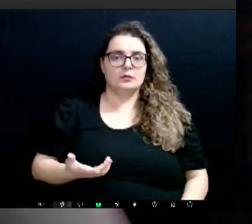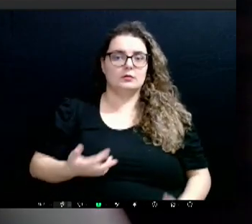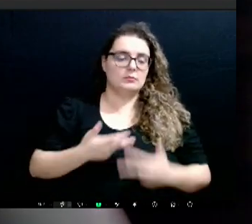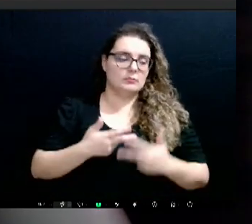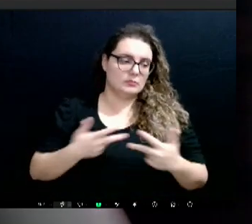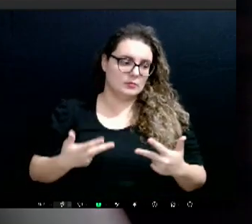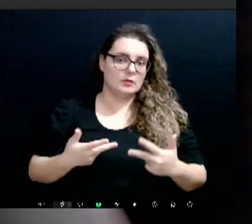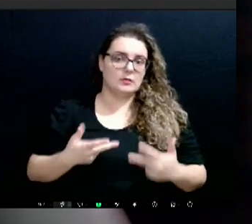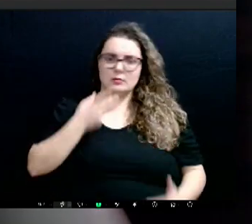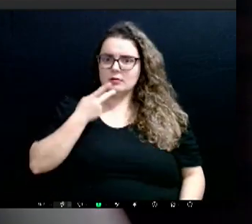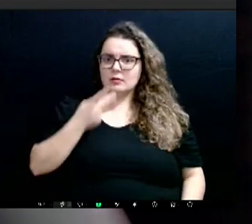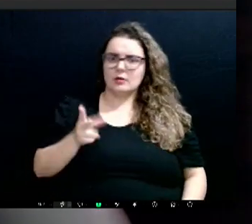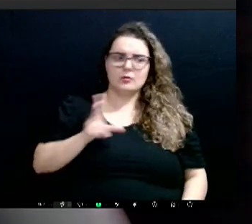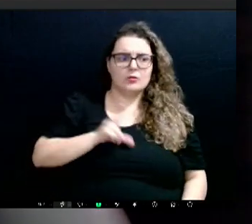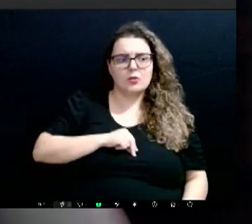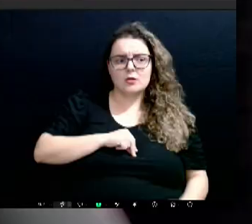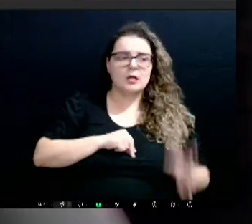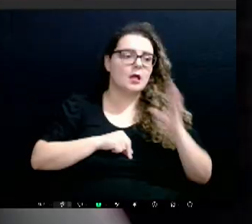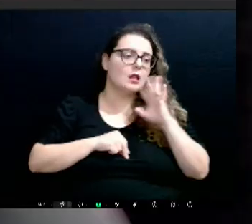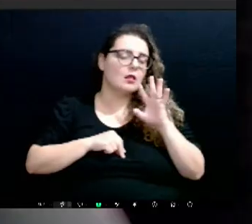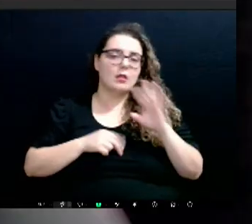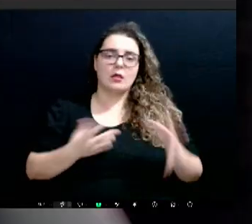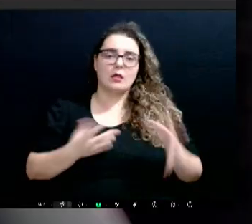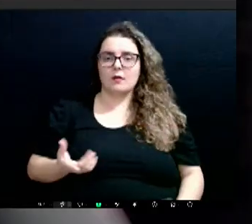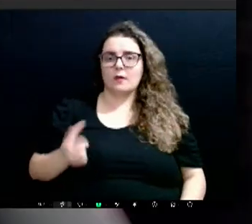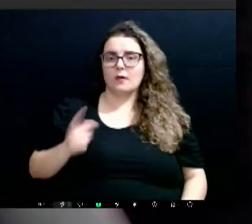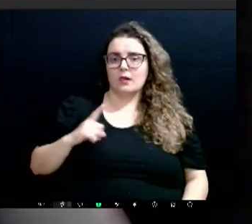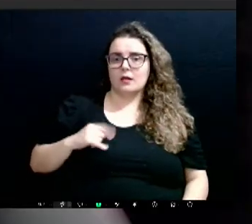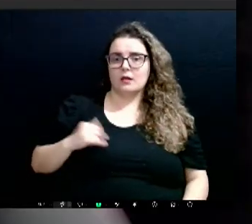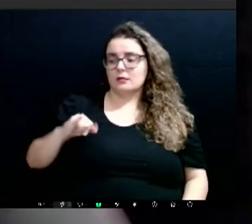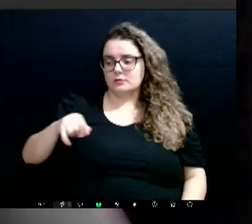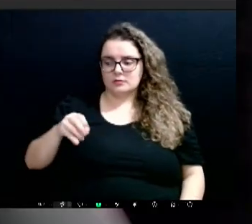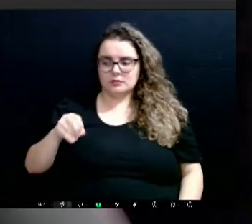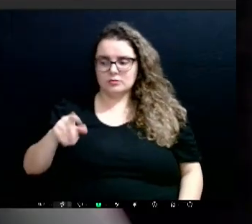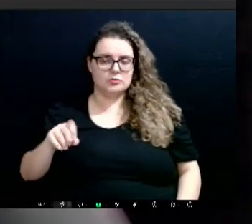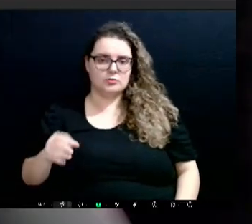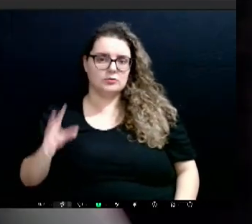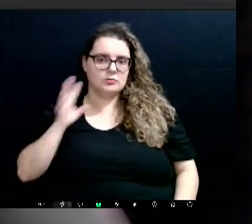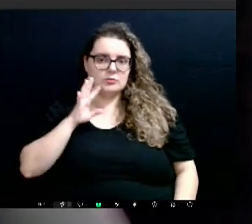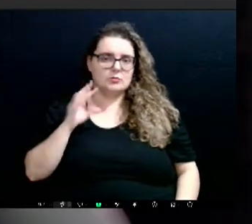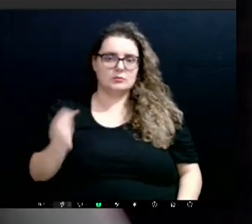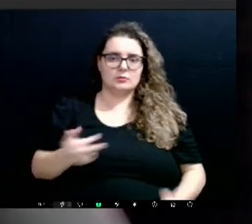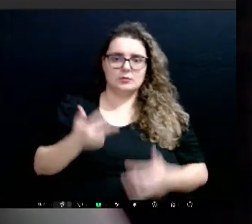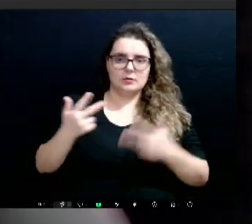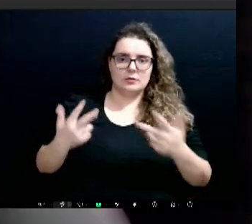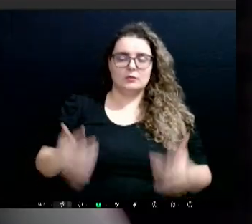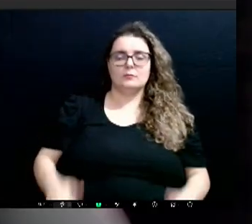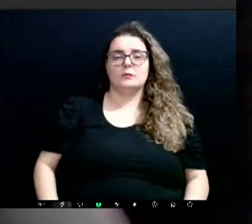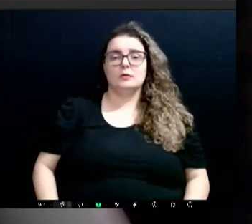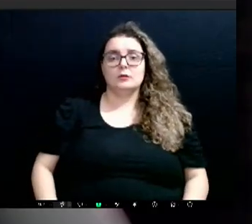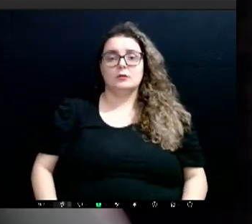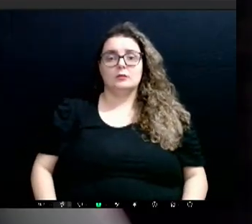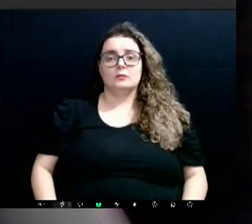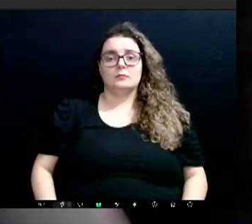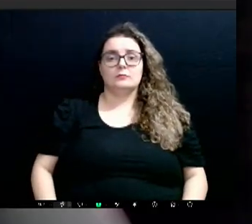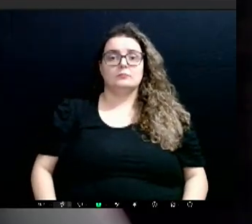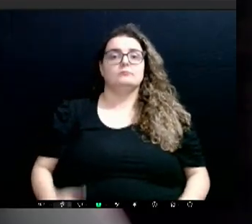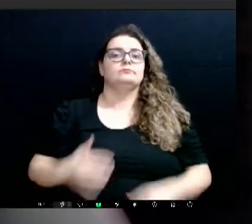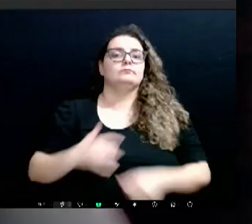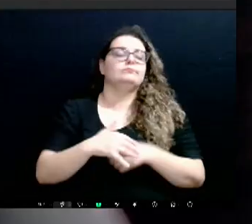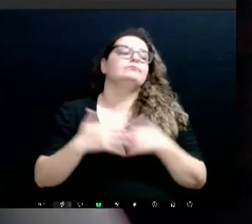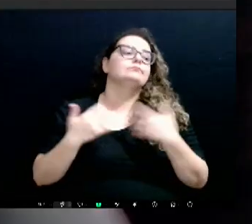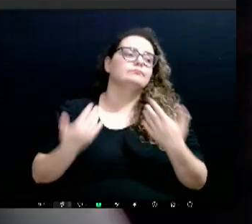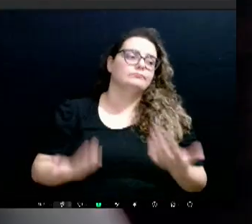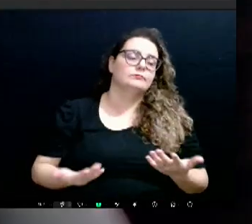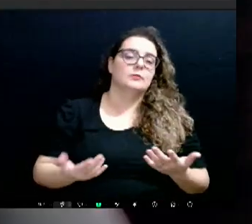que legal, eu sei que tem esse jogo novo, tem essa novidade dentro das questões digitais, mas essa